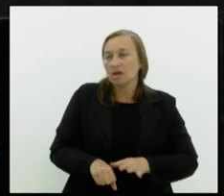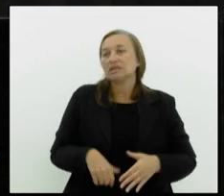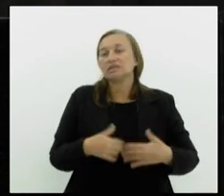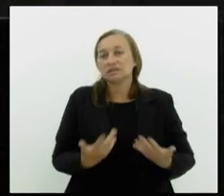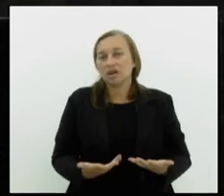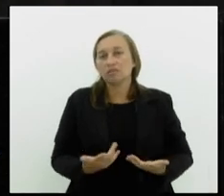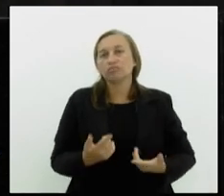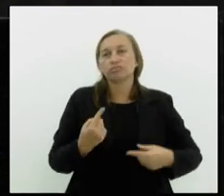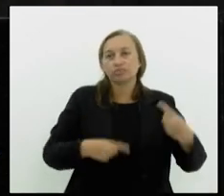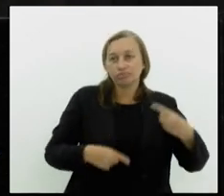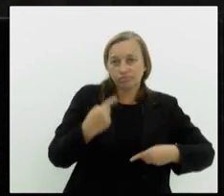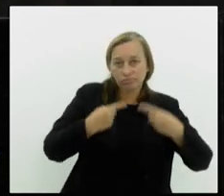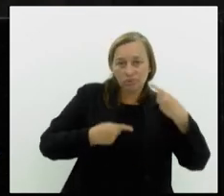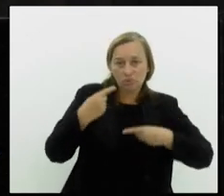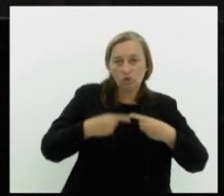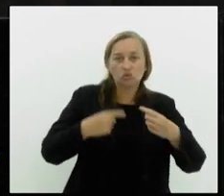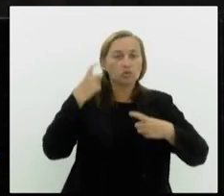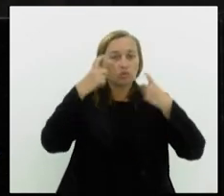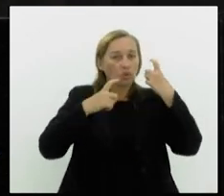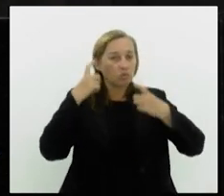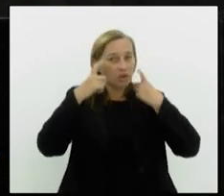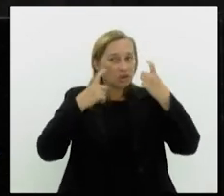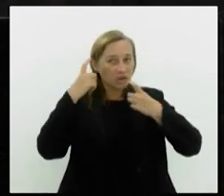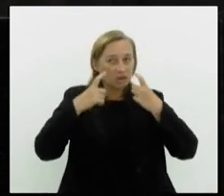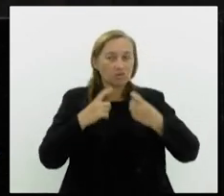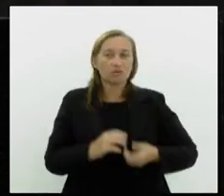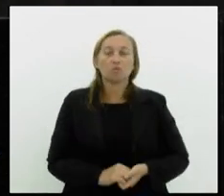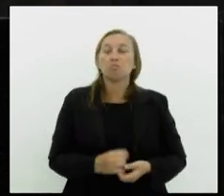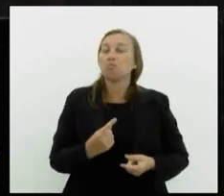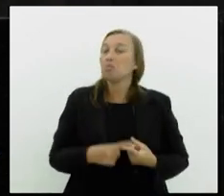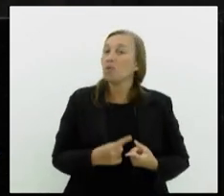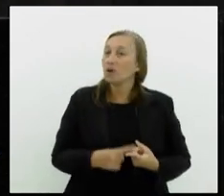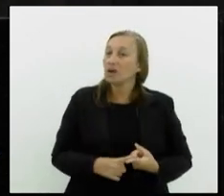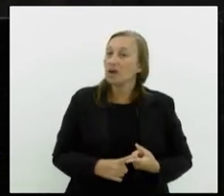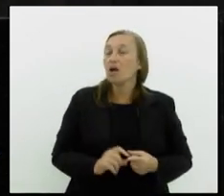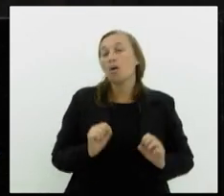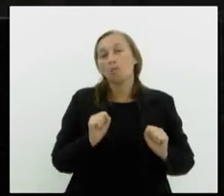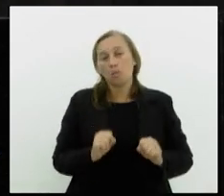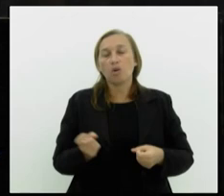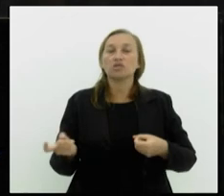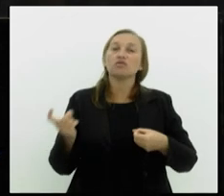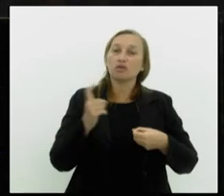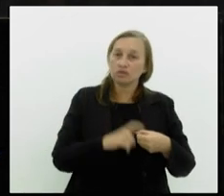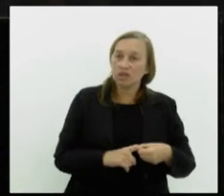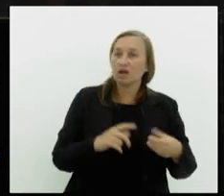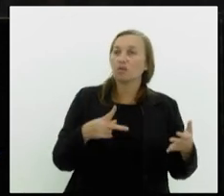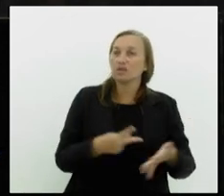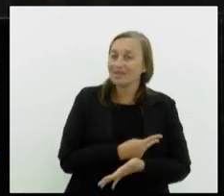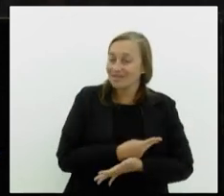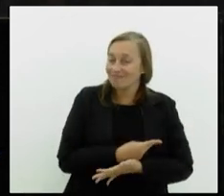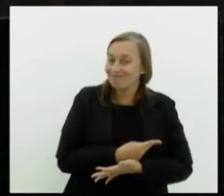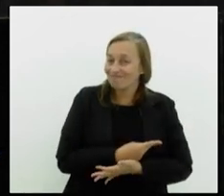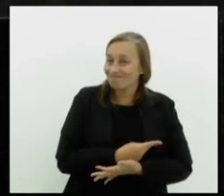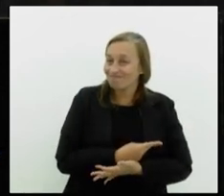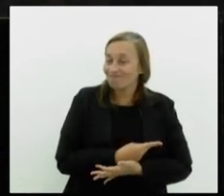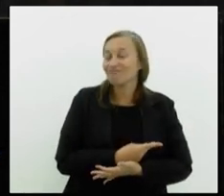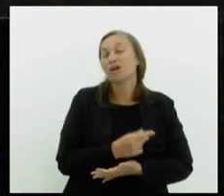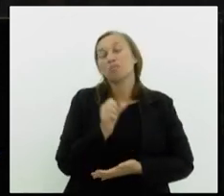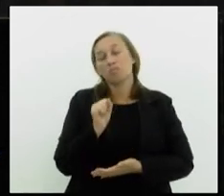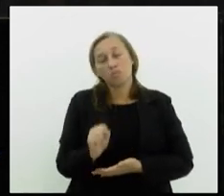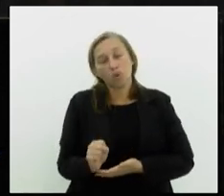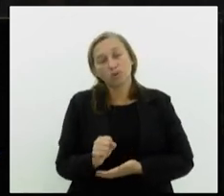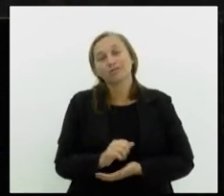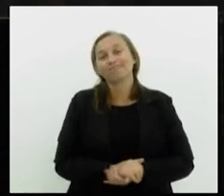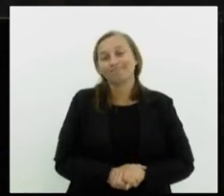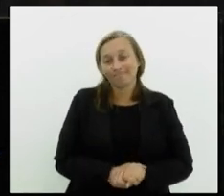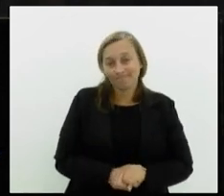esse debate e essa preocupação, porque pode voltar a ocorrer. Pode voltar